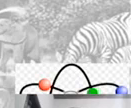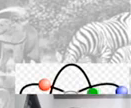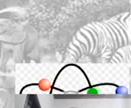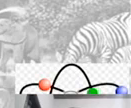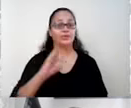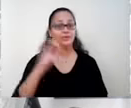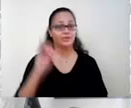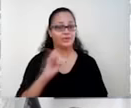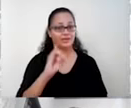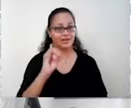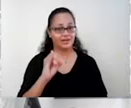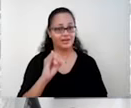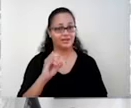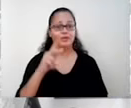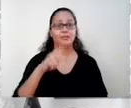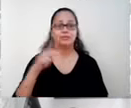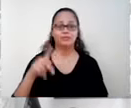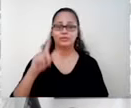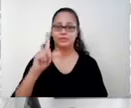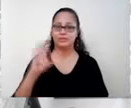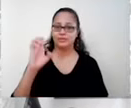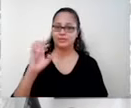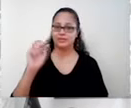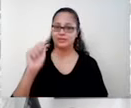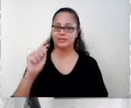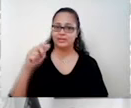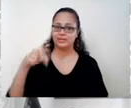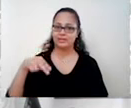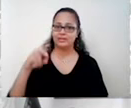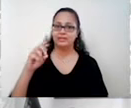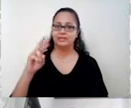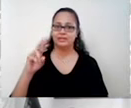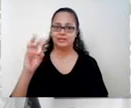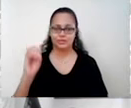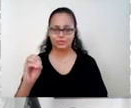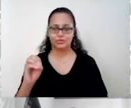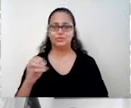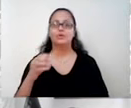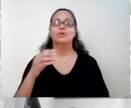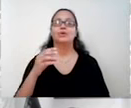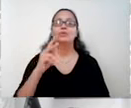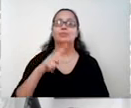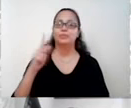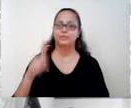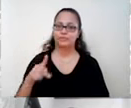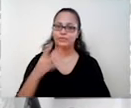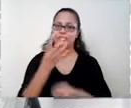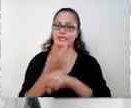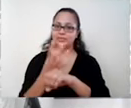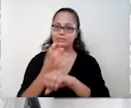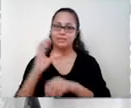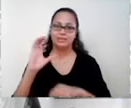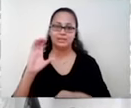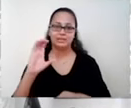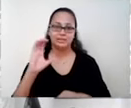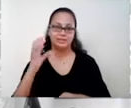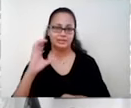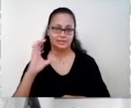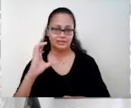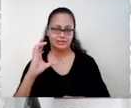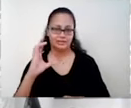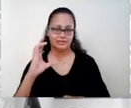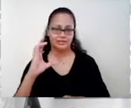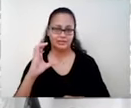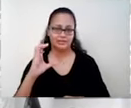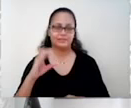Olá, eu sou o Leandro, professor de Ciências da Secretaria Municipal de Educação de Barretos. O título dessa